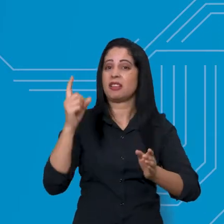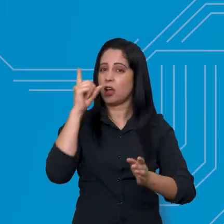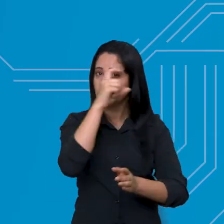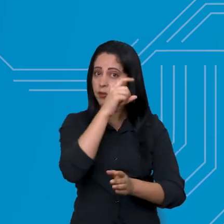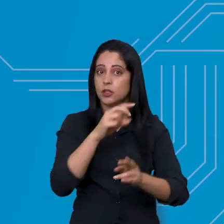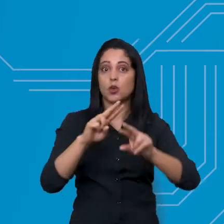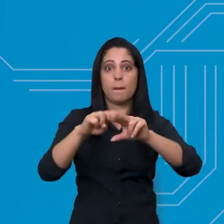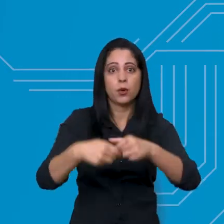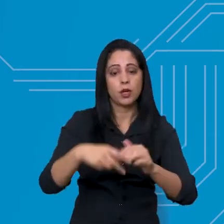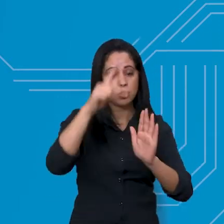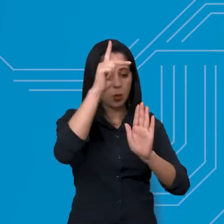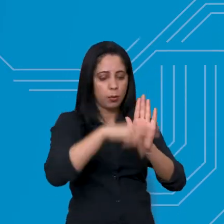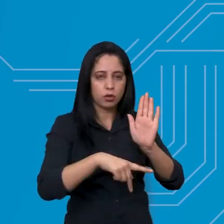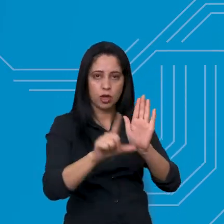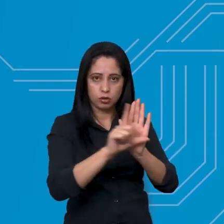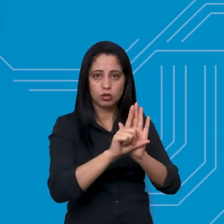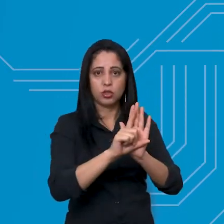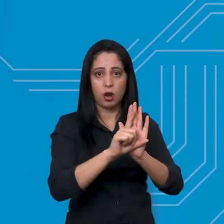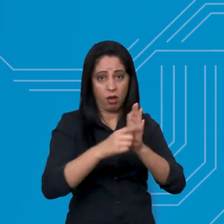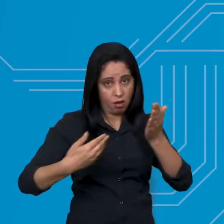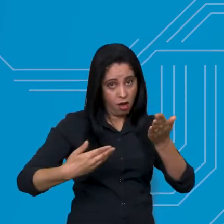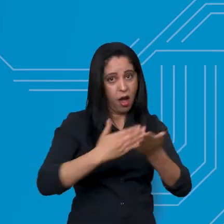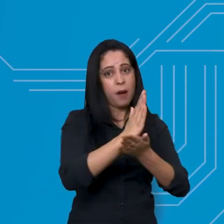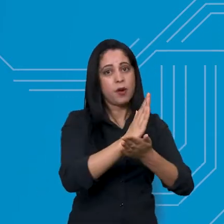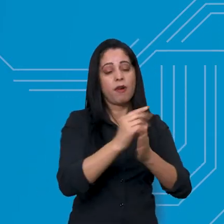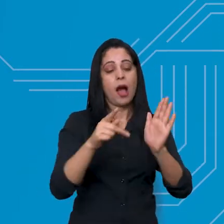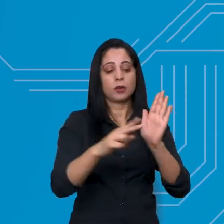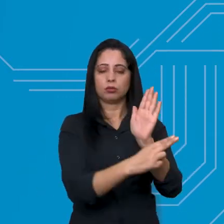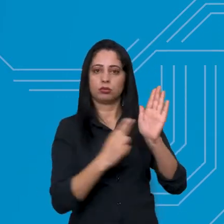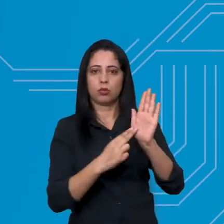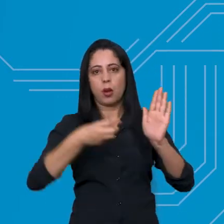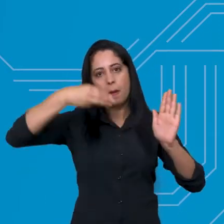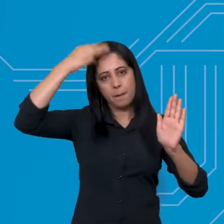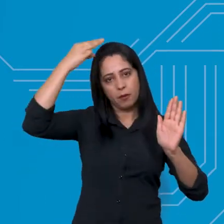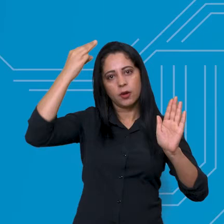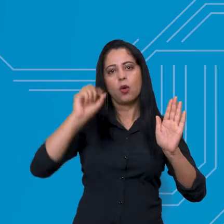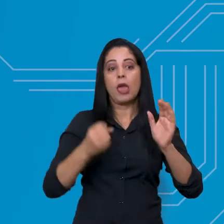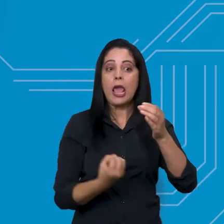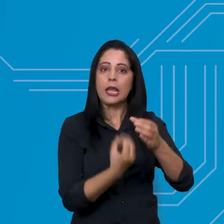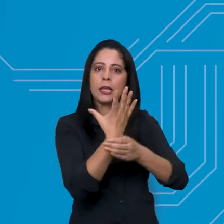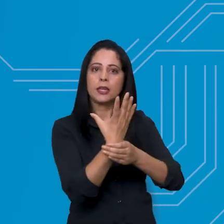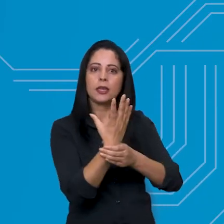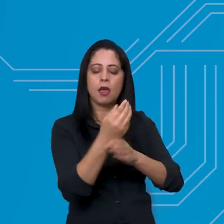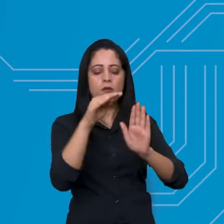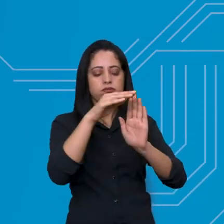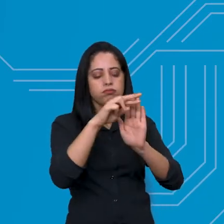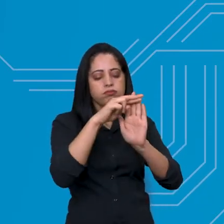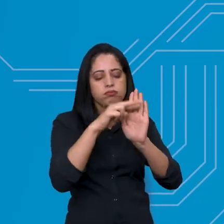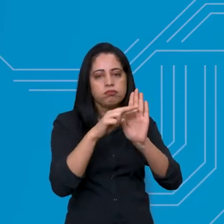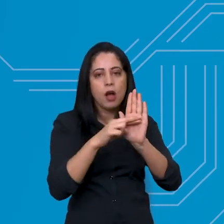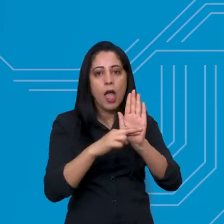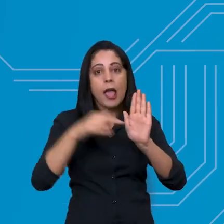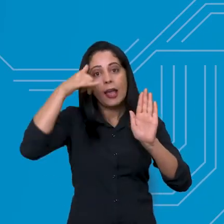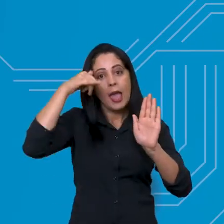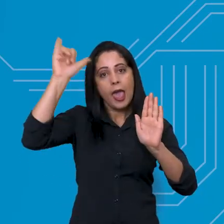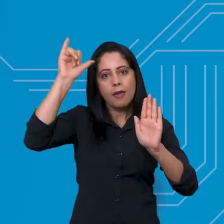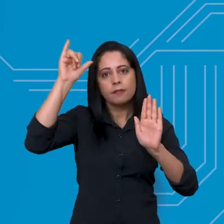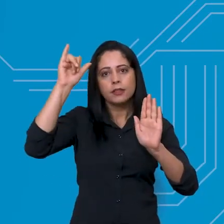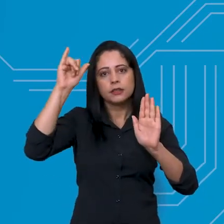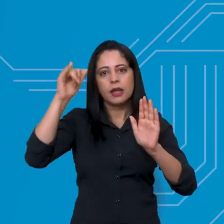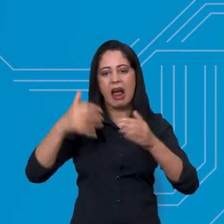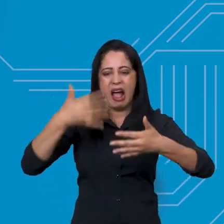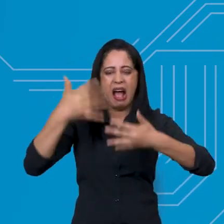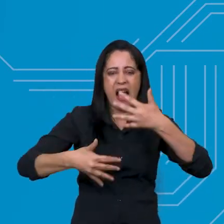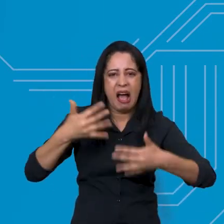Câmara aprovou um projeto de lei do vereador Milton Vieira Filho, que prevê justamente criar um plano municipal para evitar e retirar